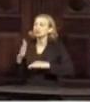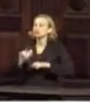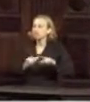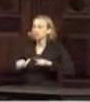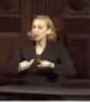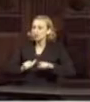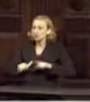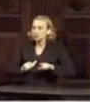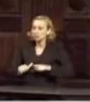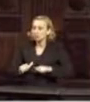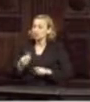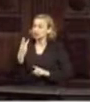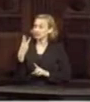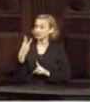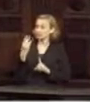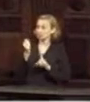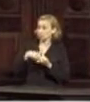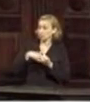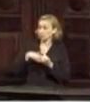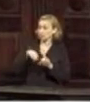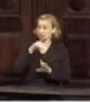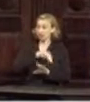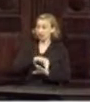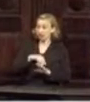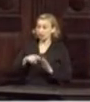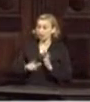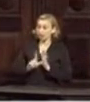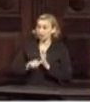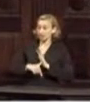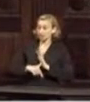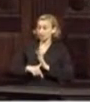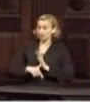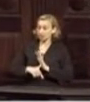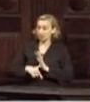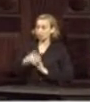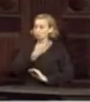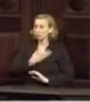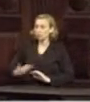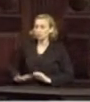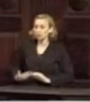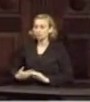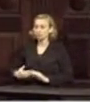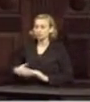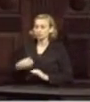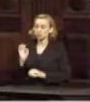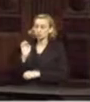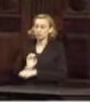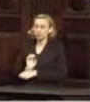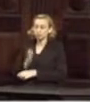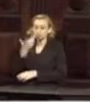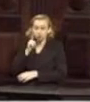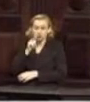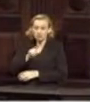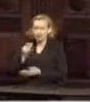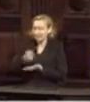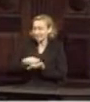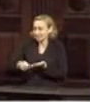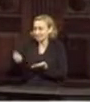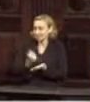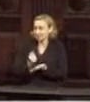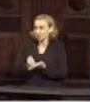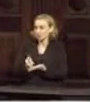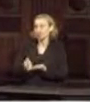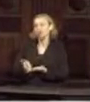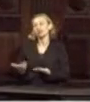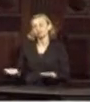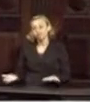com 3 meses de salário atrasado, e o governo do Estado não consegue assinar um contrato. Realmente,